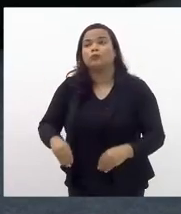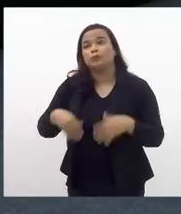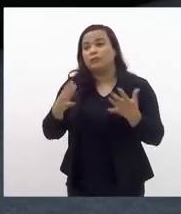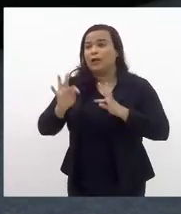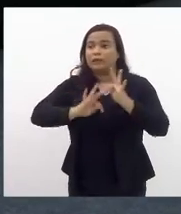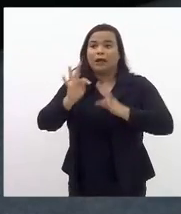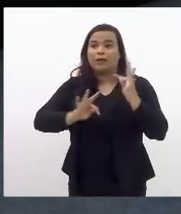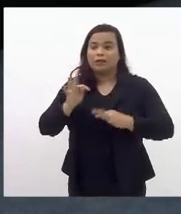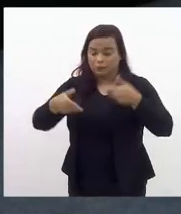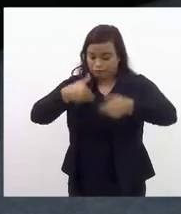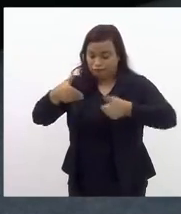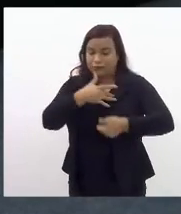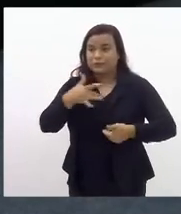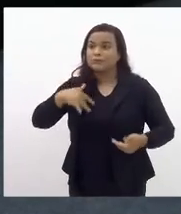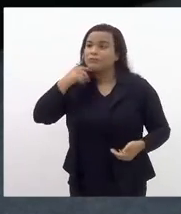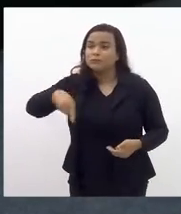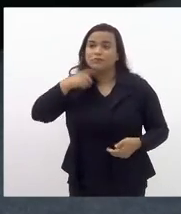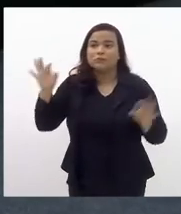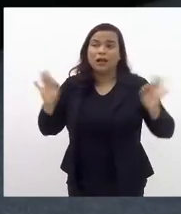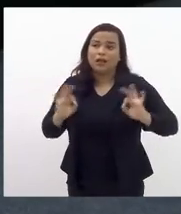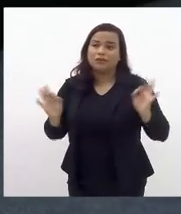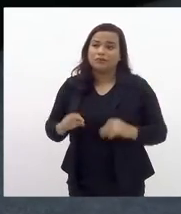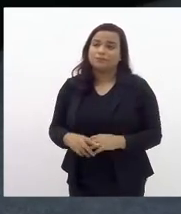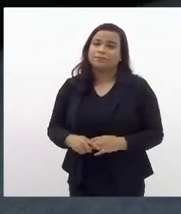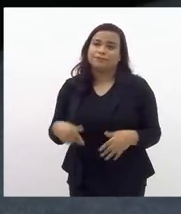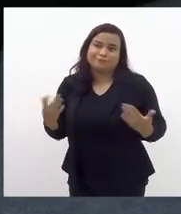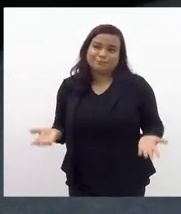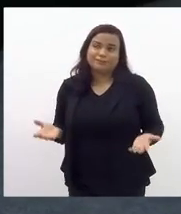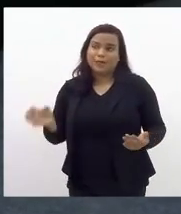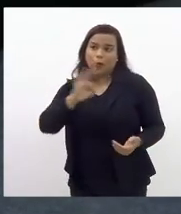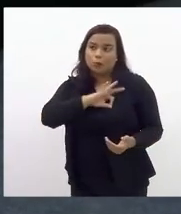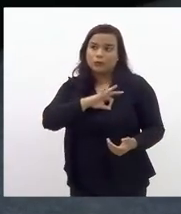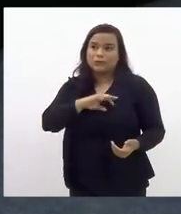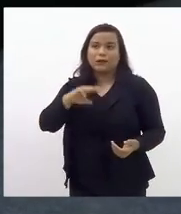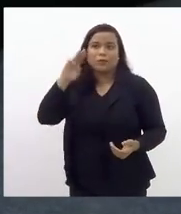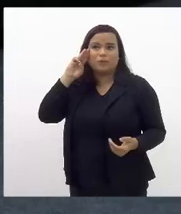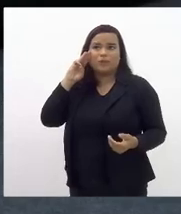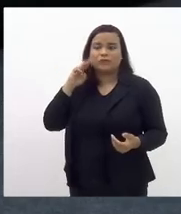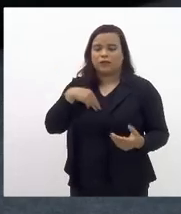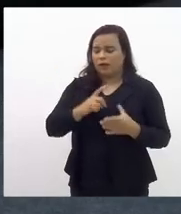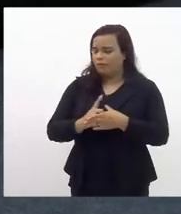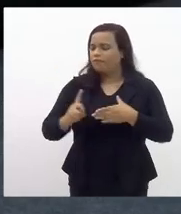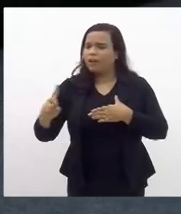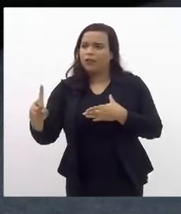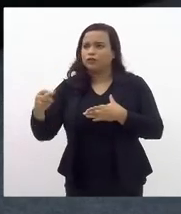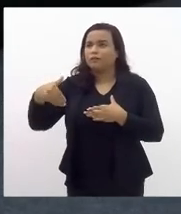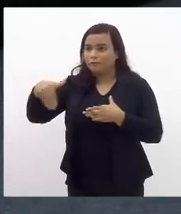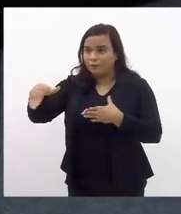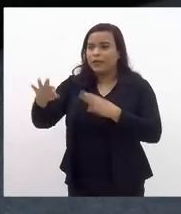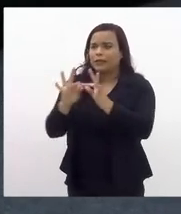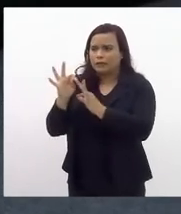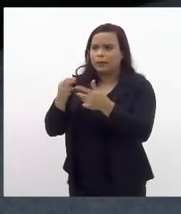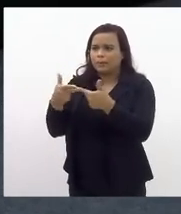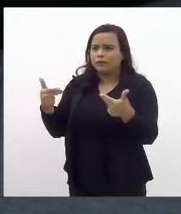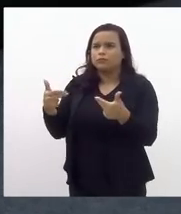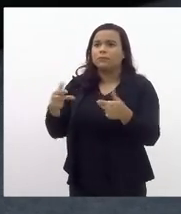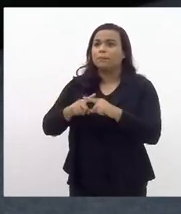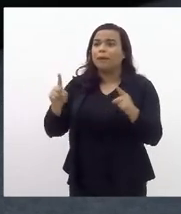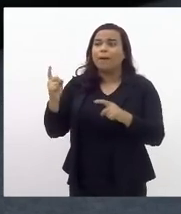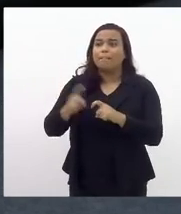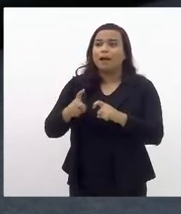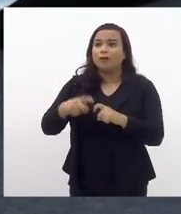conseguiu se tratar. Como o policial militar, ele é afastado para ele poder se tratar. Mas aí ele não tem como se tratar porque não tem